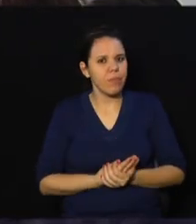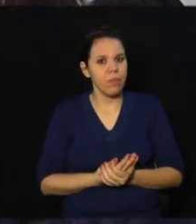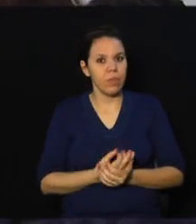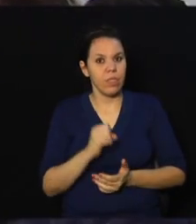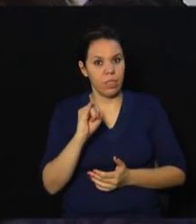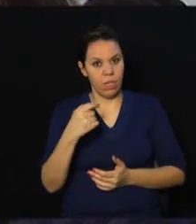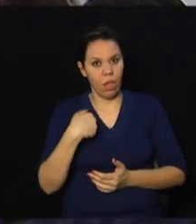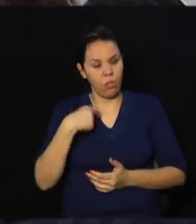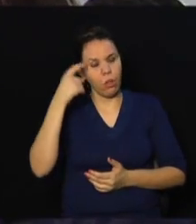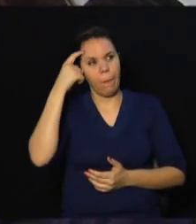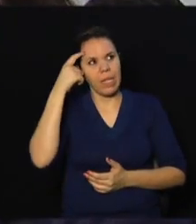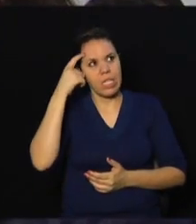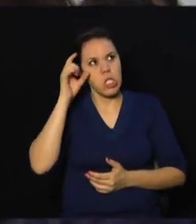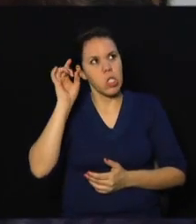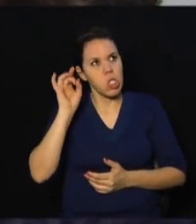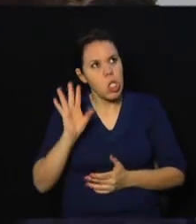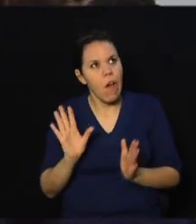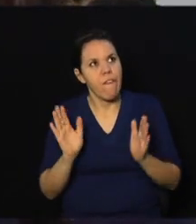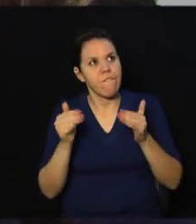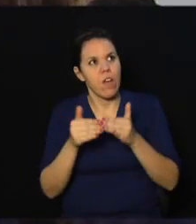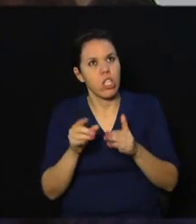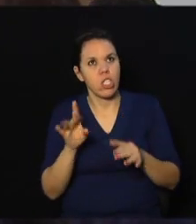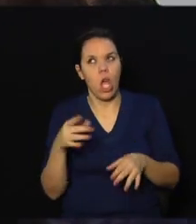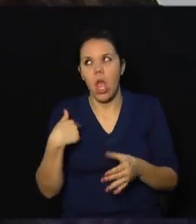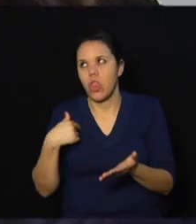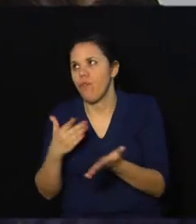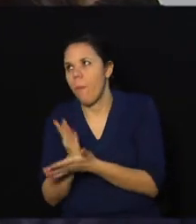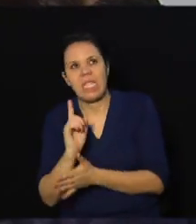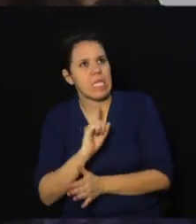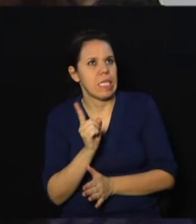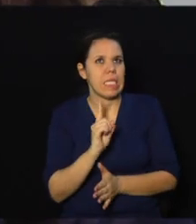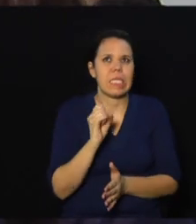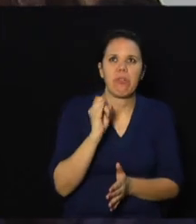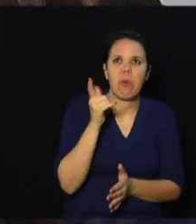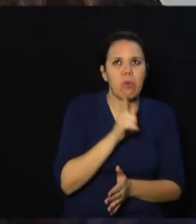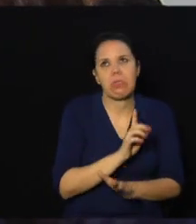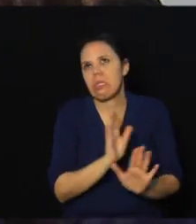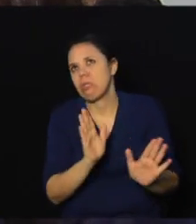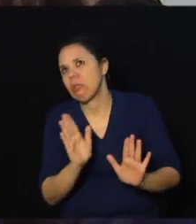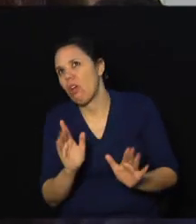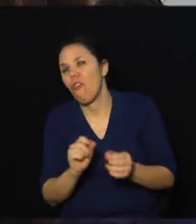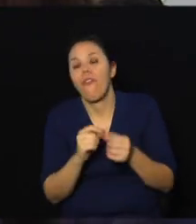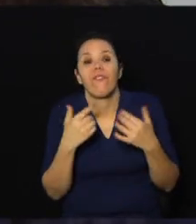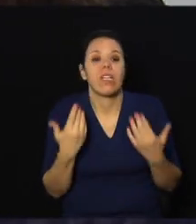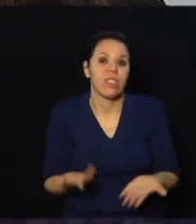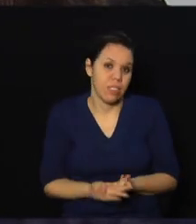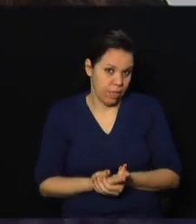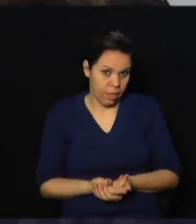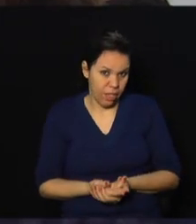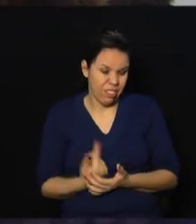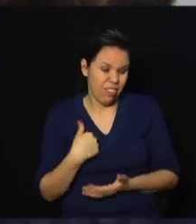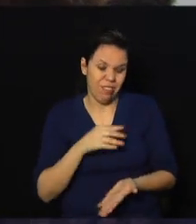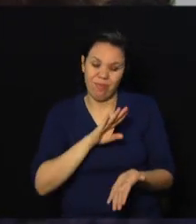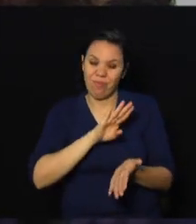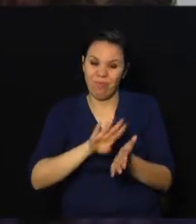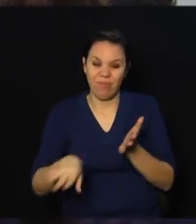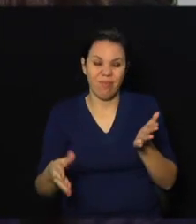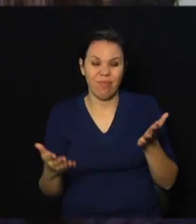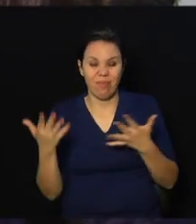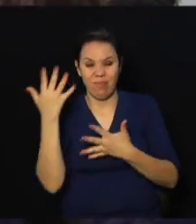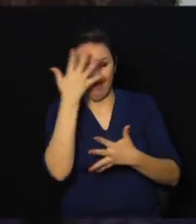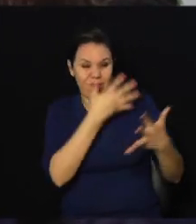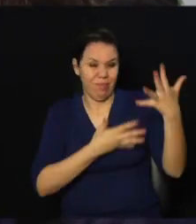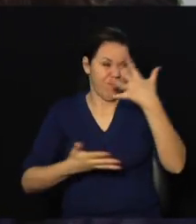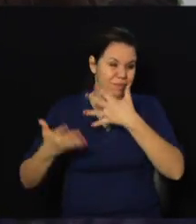estou pensando o tempo todo no não vou passar, ou e se não der certo, o que eu vou fazer, eu já me desconcentrei, me perdi